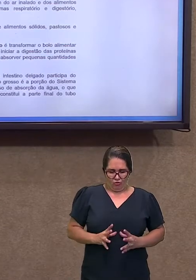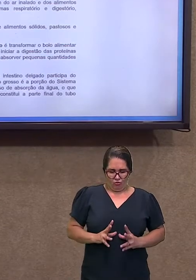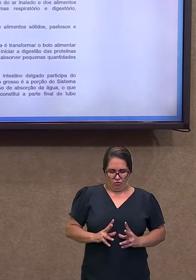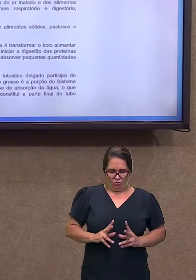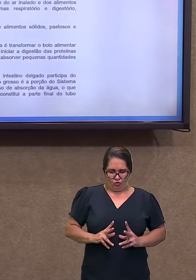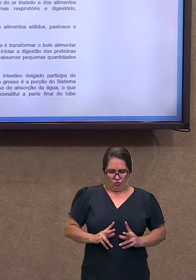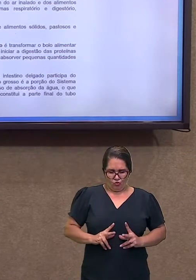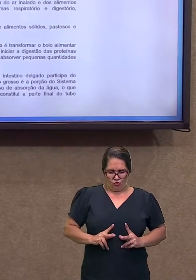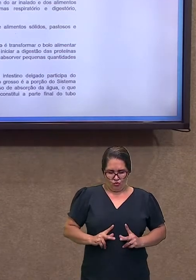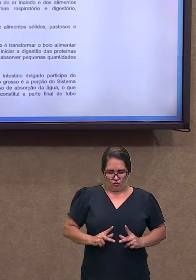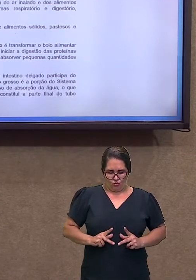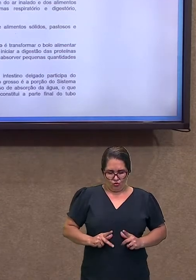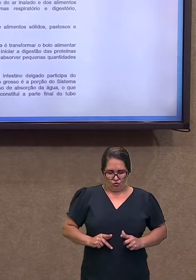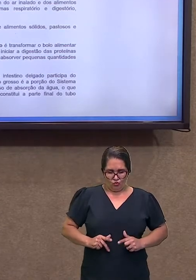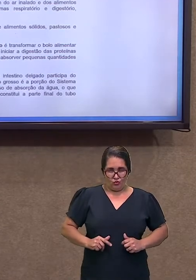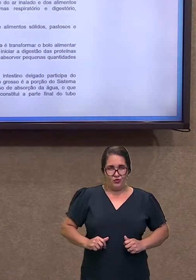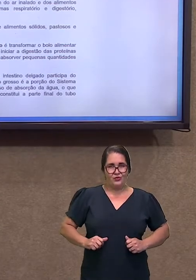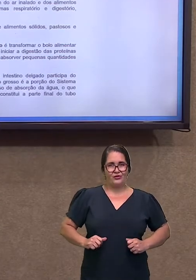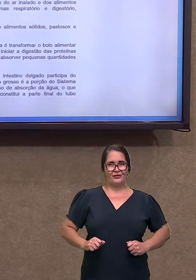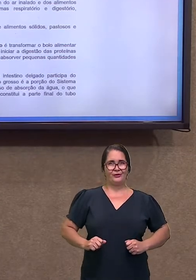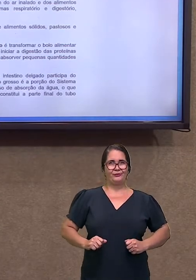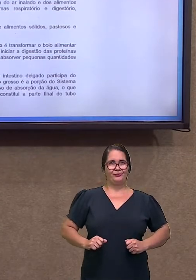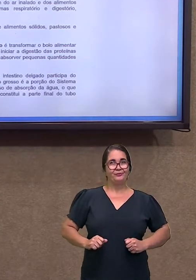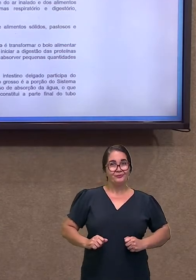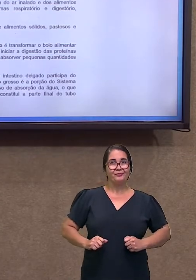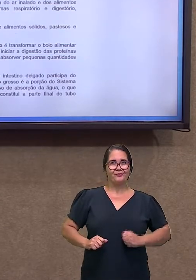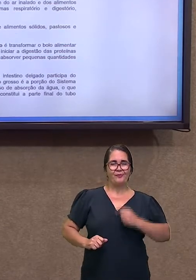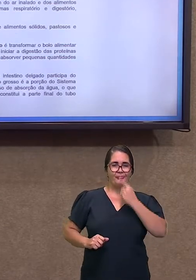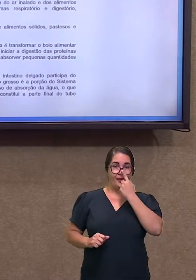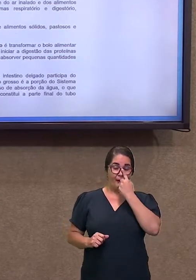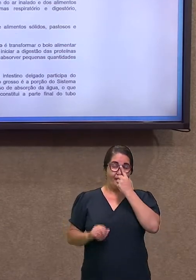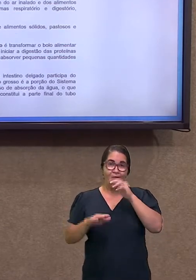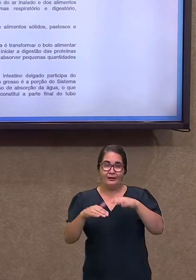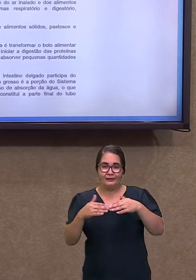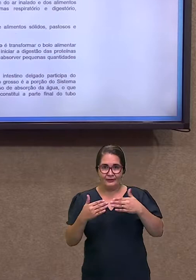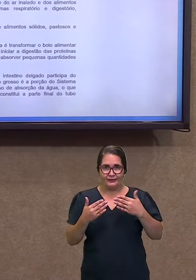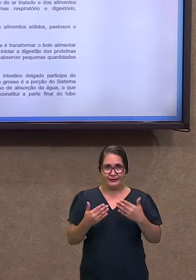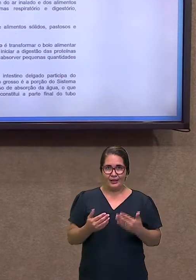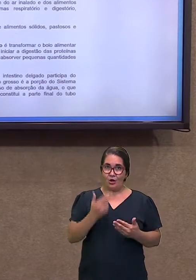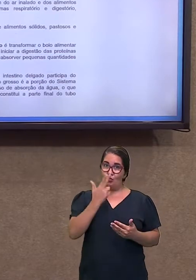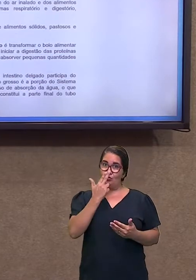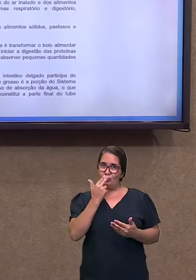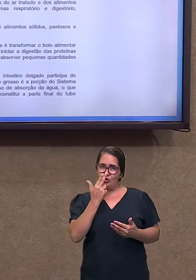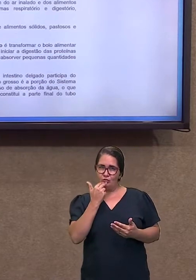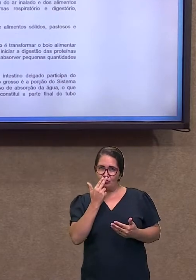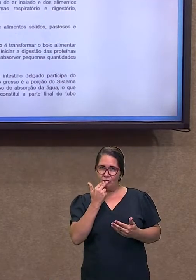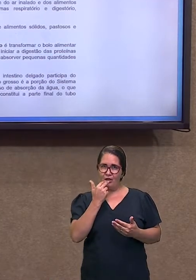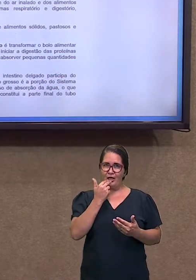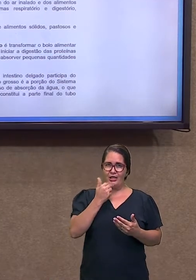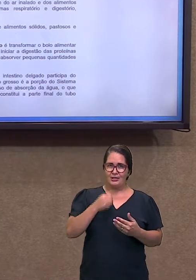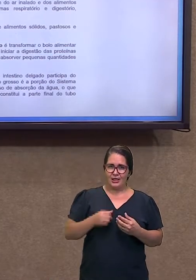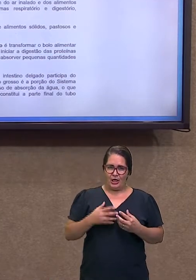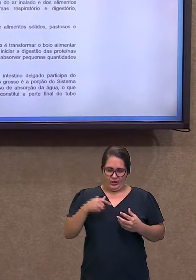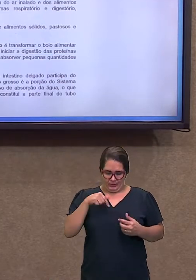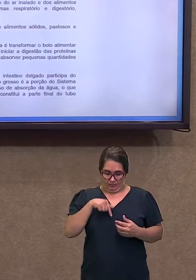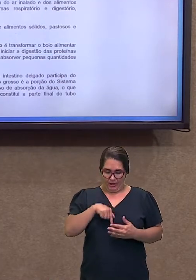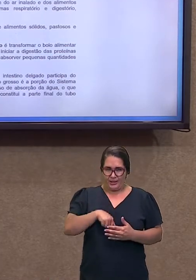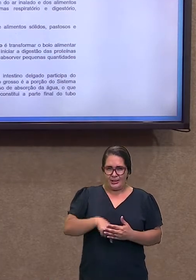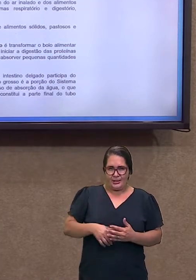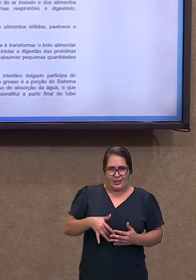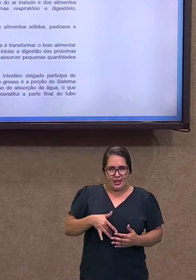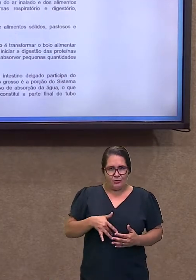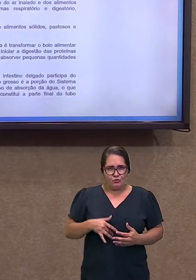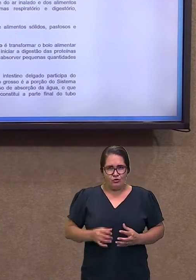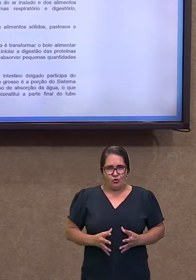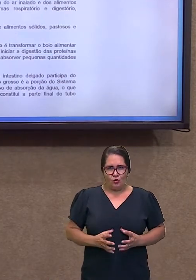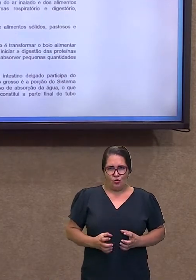do estômago já está esperando este bolo alimentar, então ele já preparou, o suco gástrico